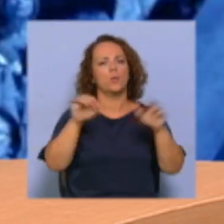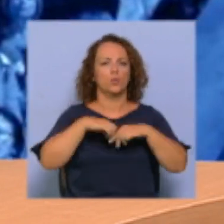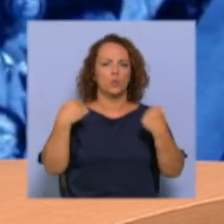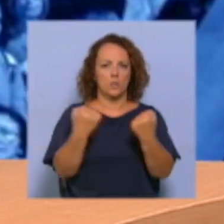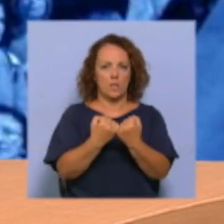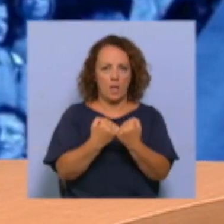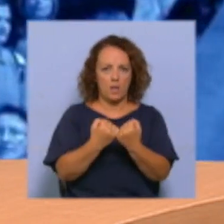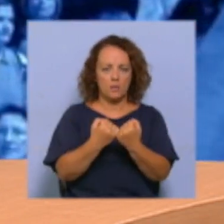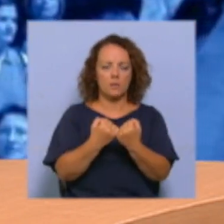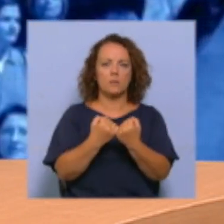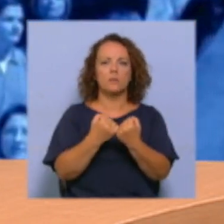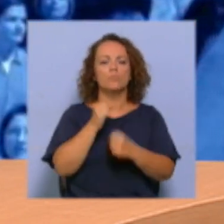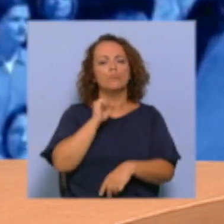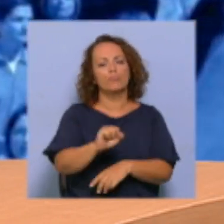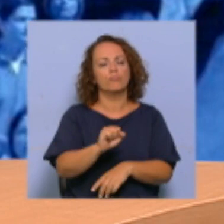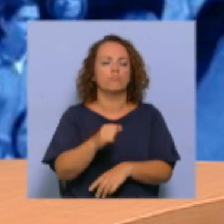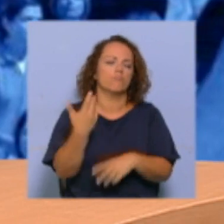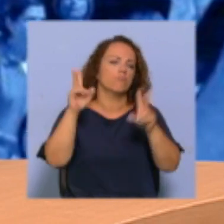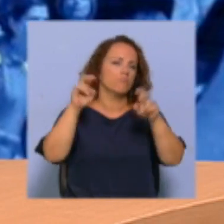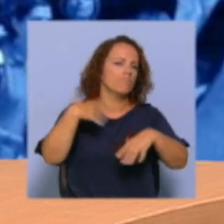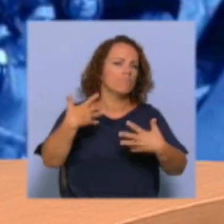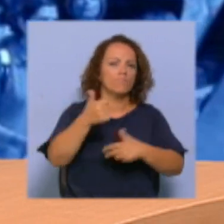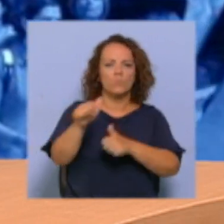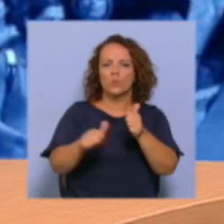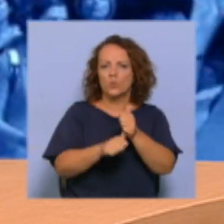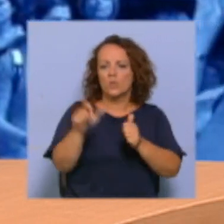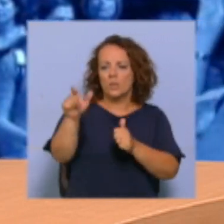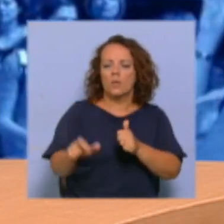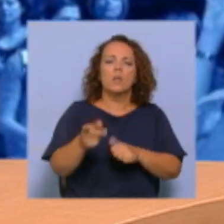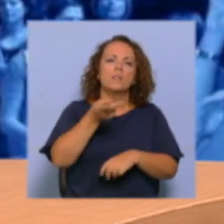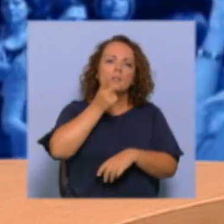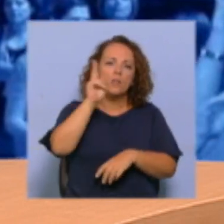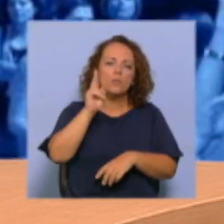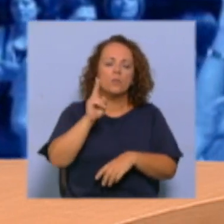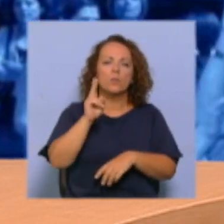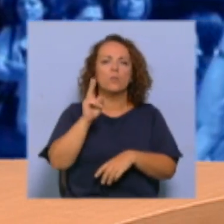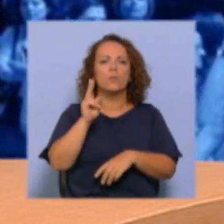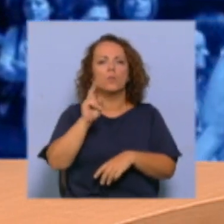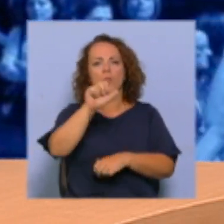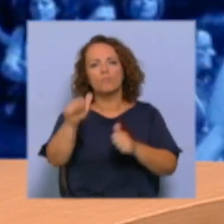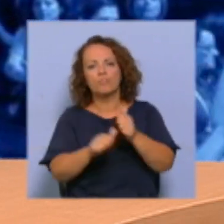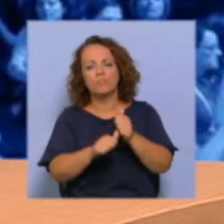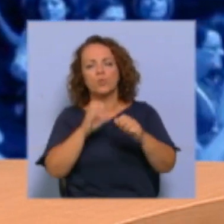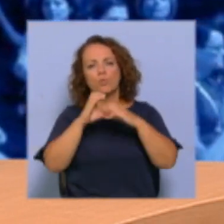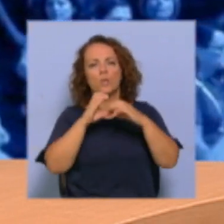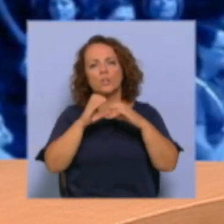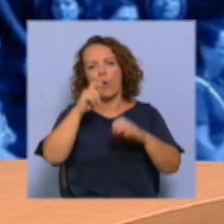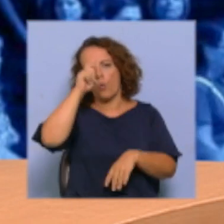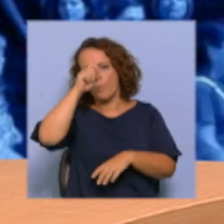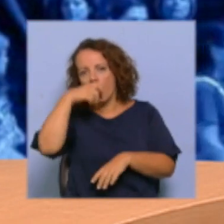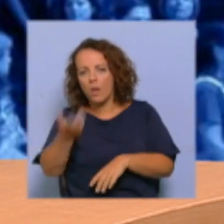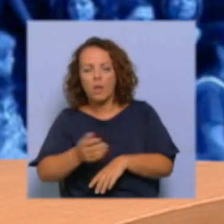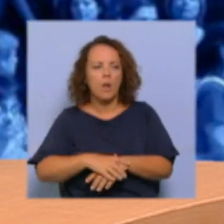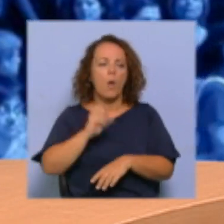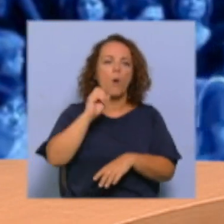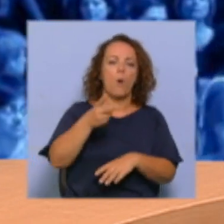de assessoria, por exemplo, com a diretora de comunicação da Fundação Carlos Gulbenkian, portanto, temos um olhar abrangente, ou falamos da